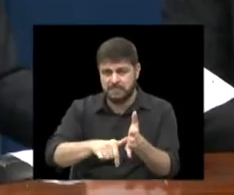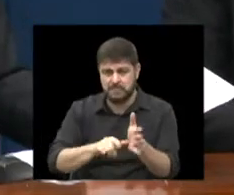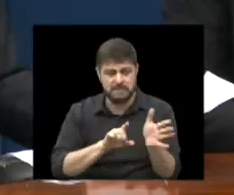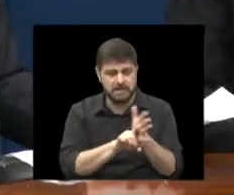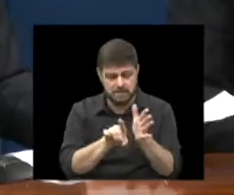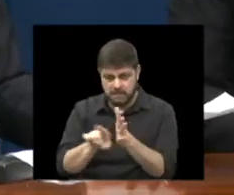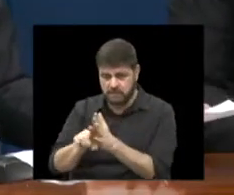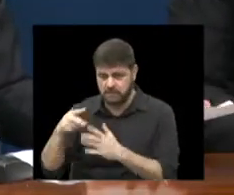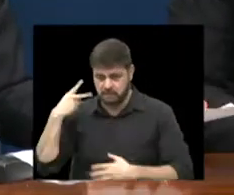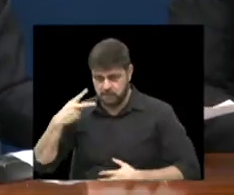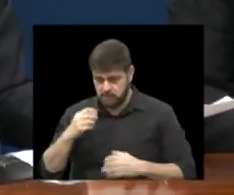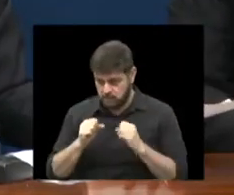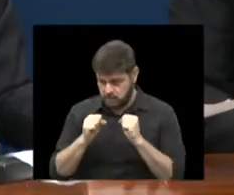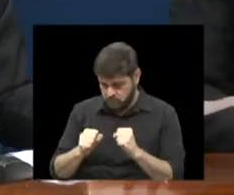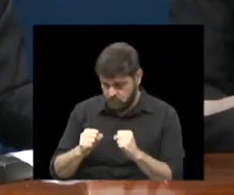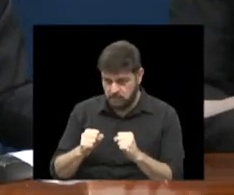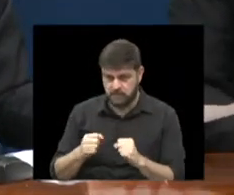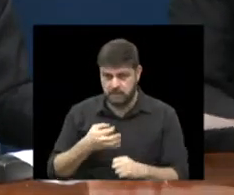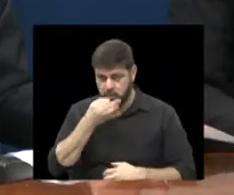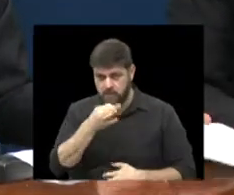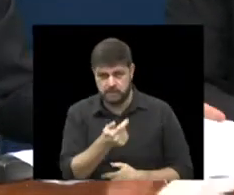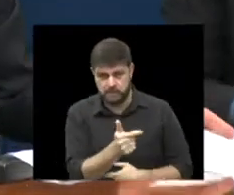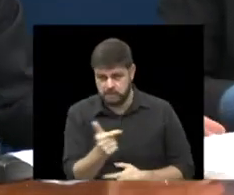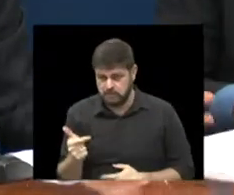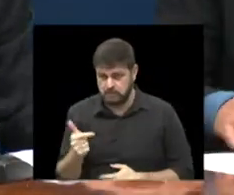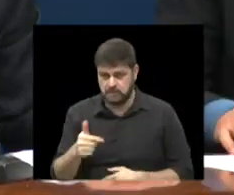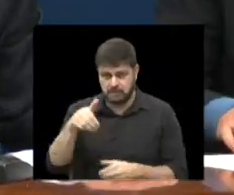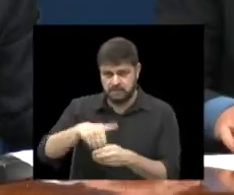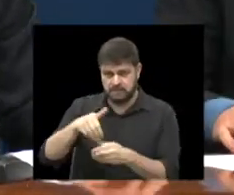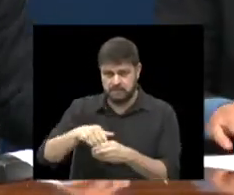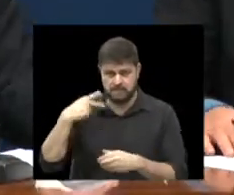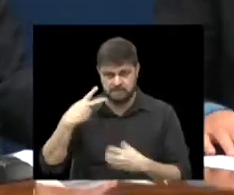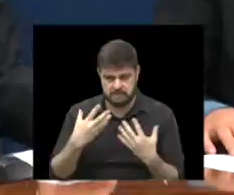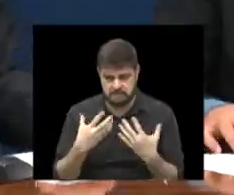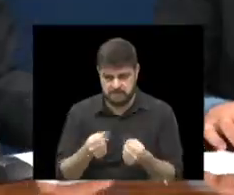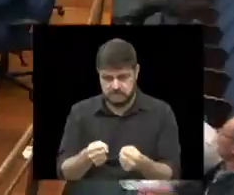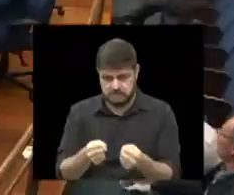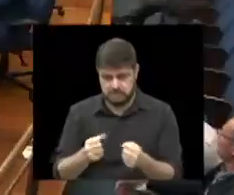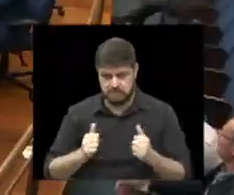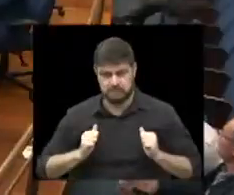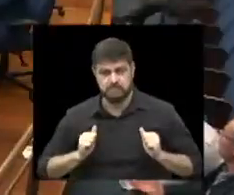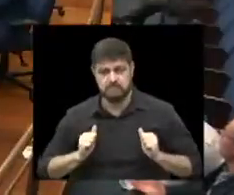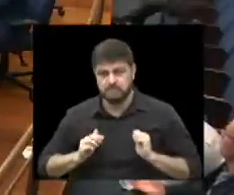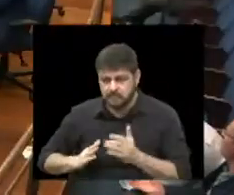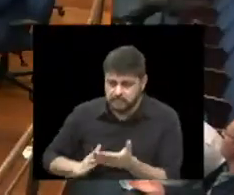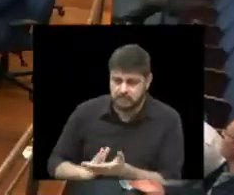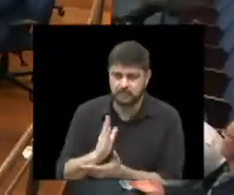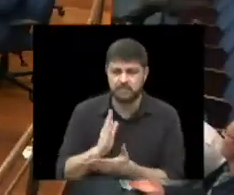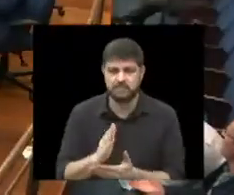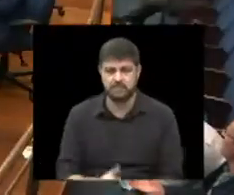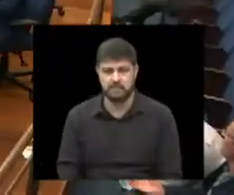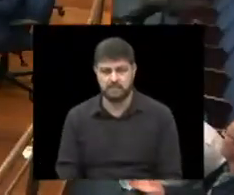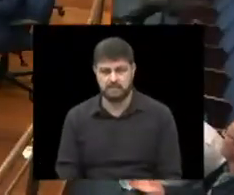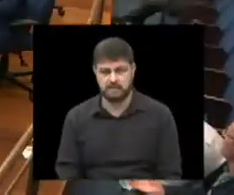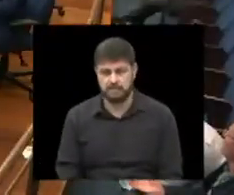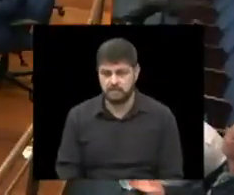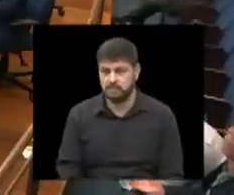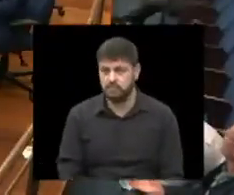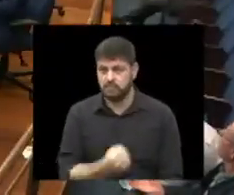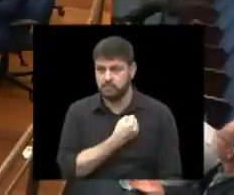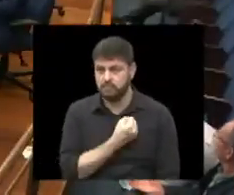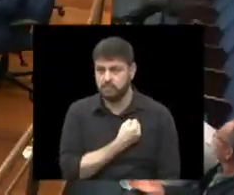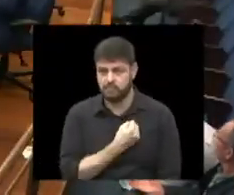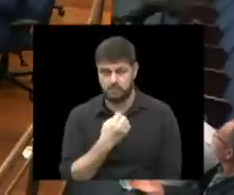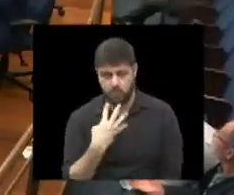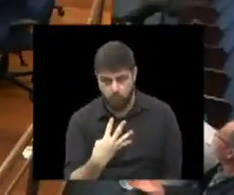o requerimento em discussão. Não havendo o vereador discutir, em votação. Vereadores favoráveis permaneçam como estão. Aprovado, retirado então a